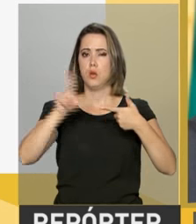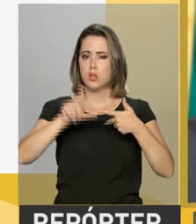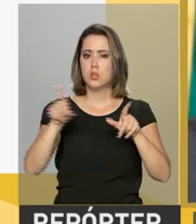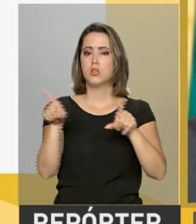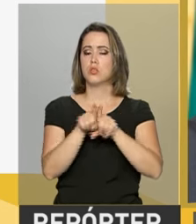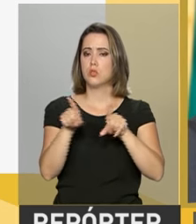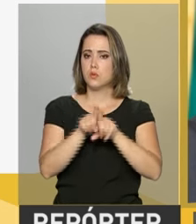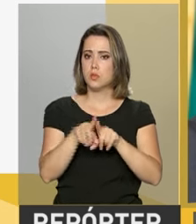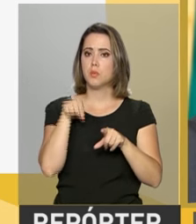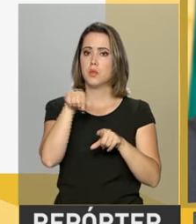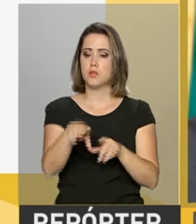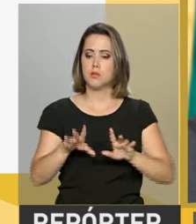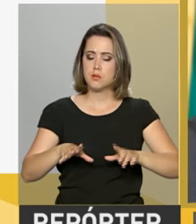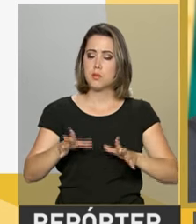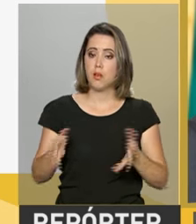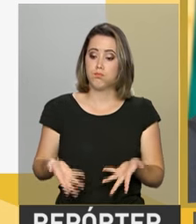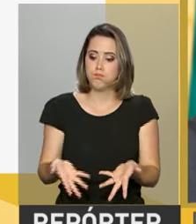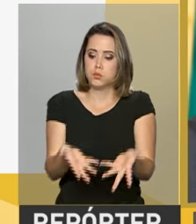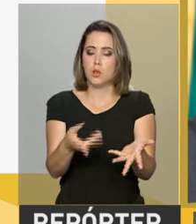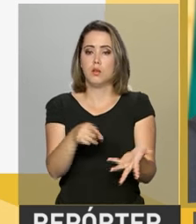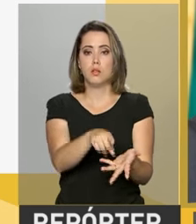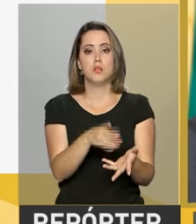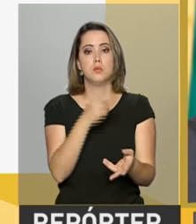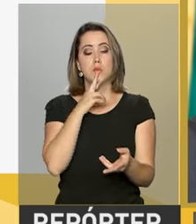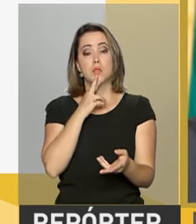Legislativo, igualmente o Legislativo mobilizado, para